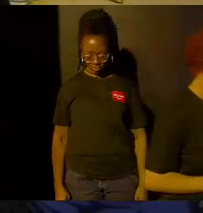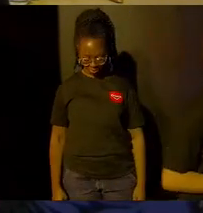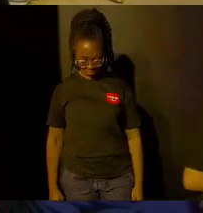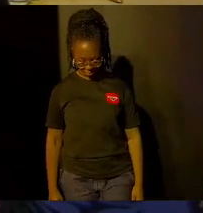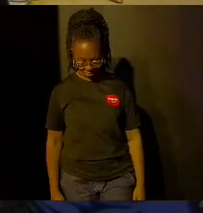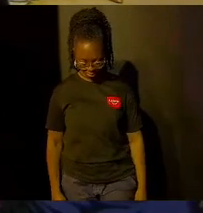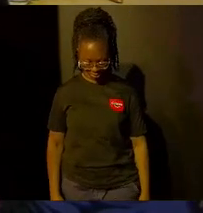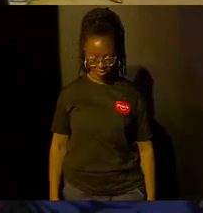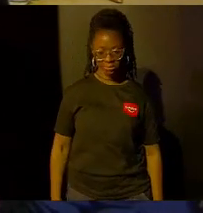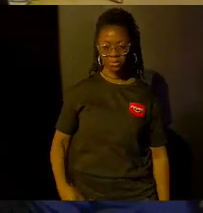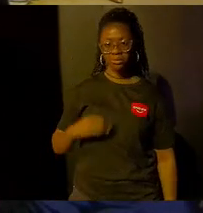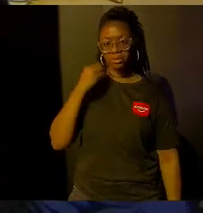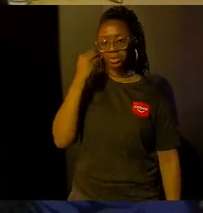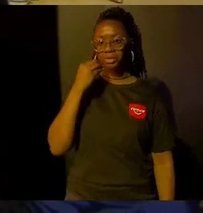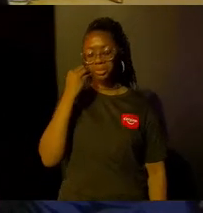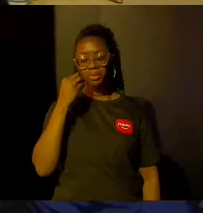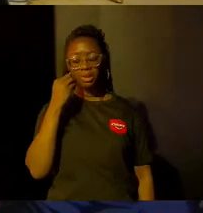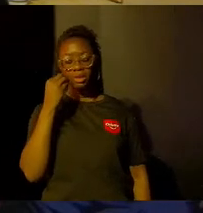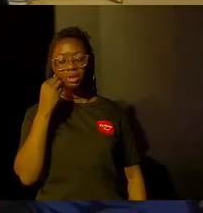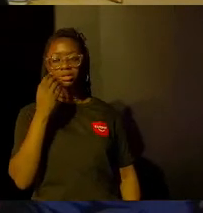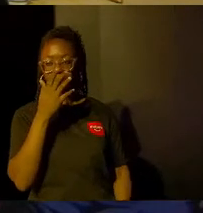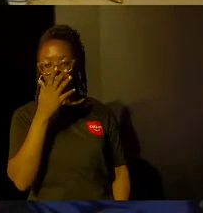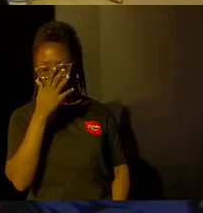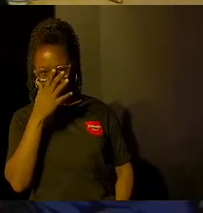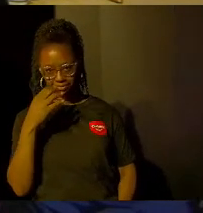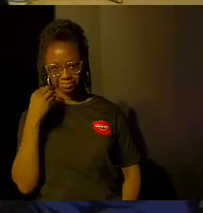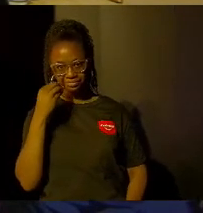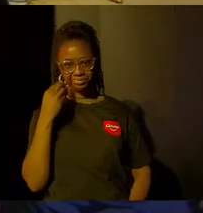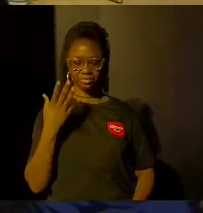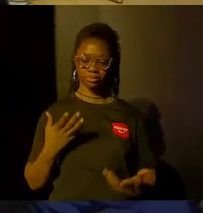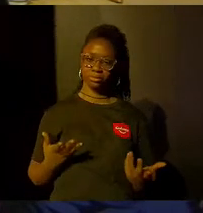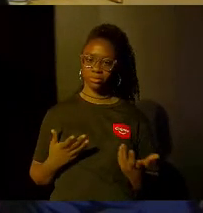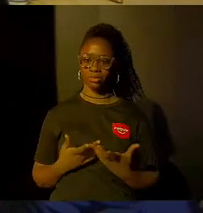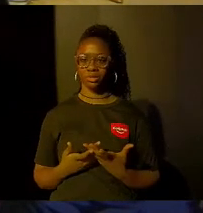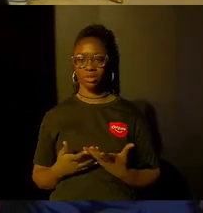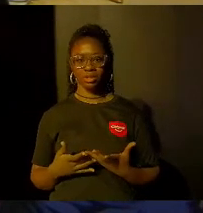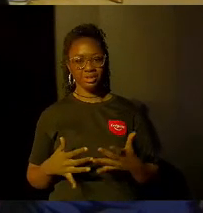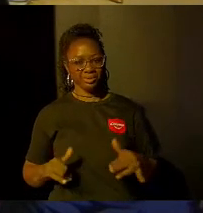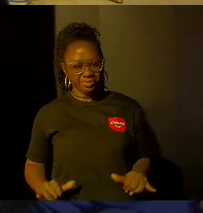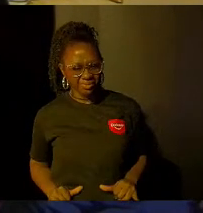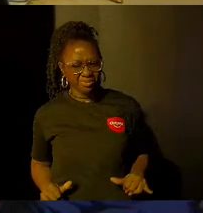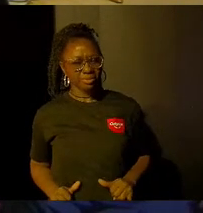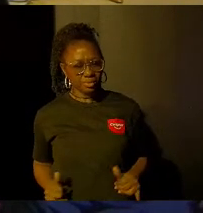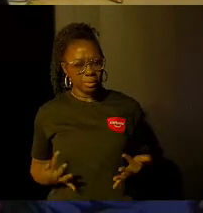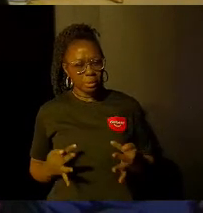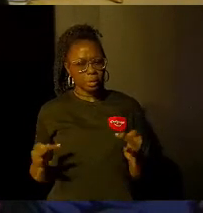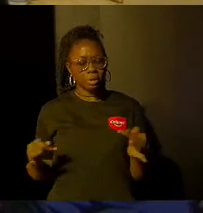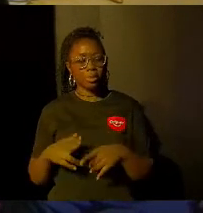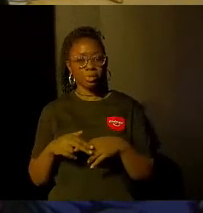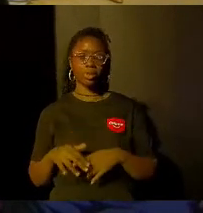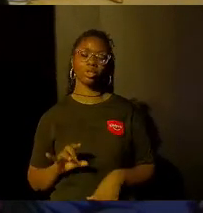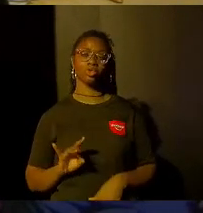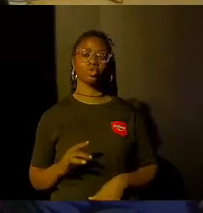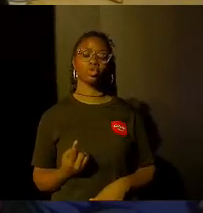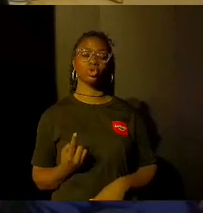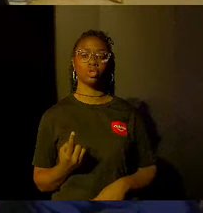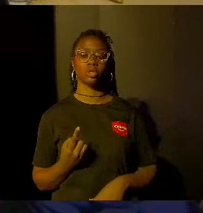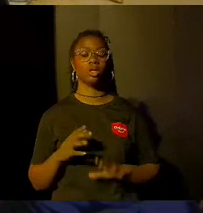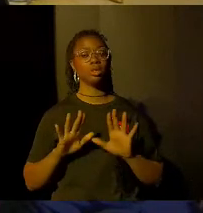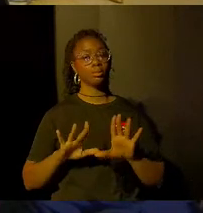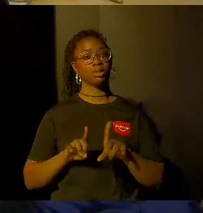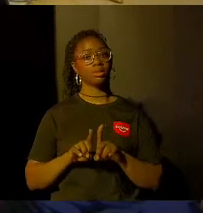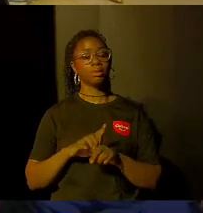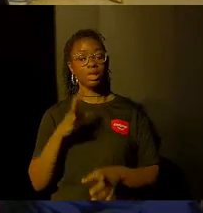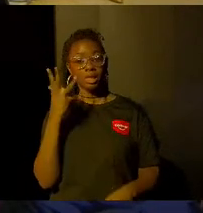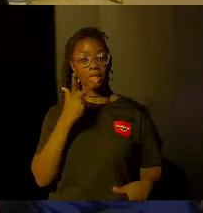é uma experiência de certo modo dolorosa porque é muito solitária mas é